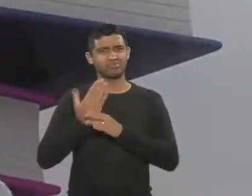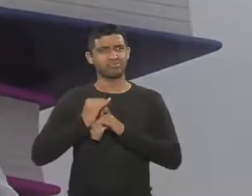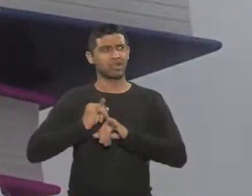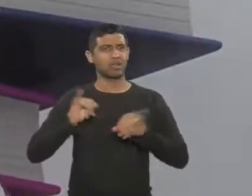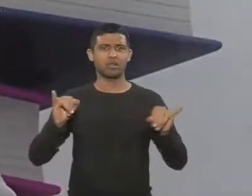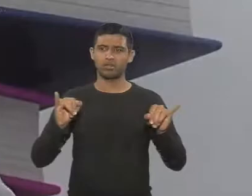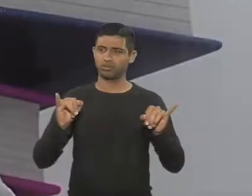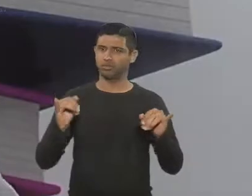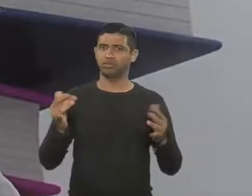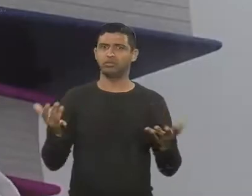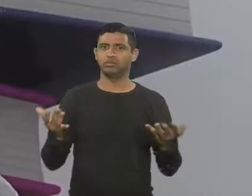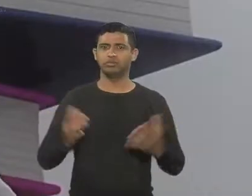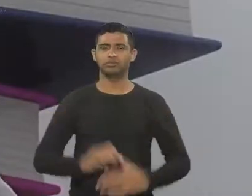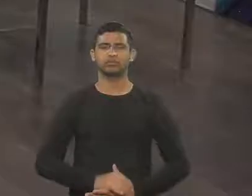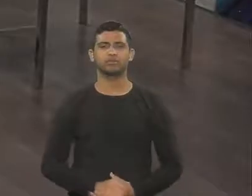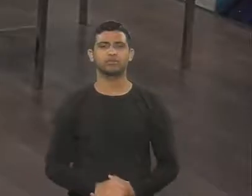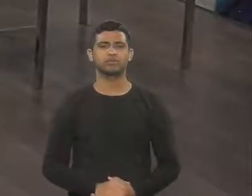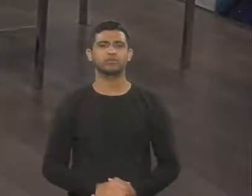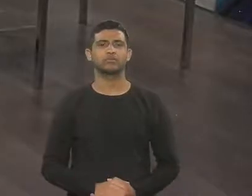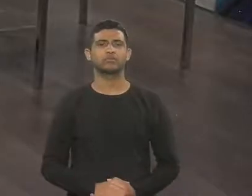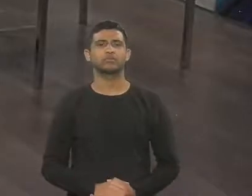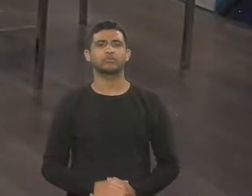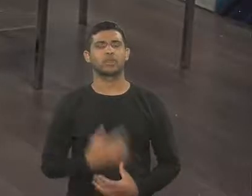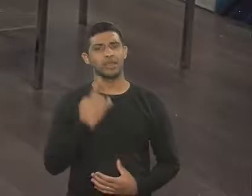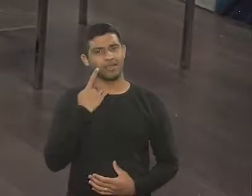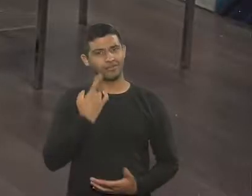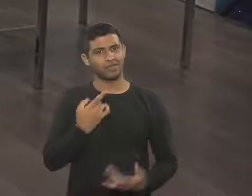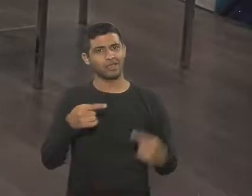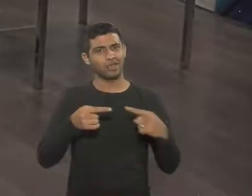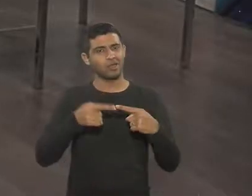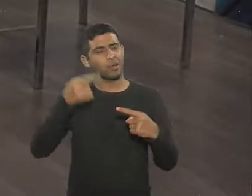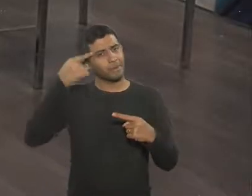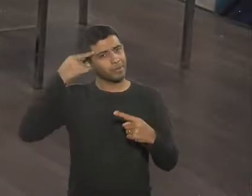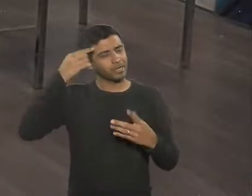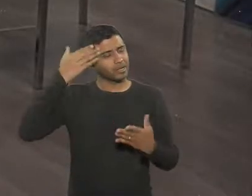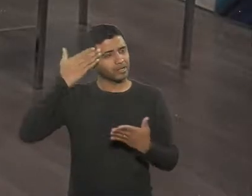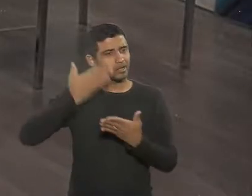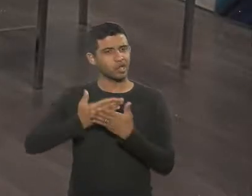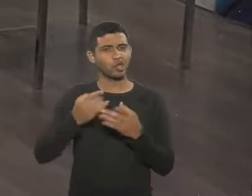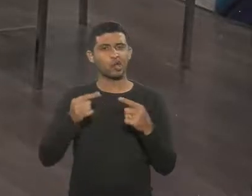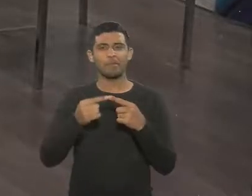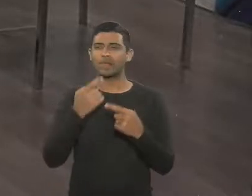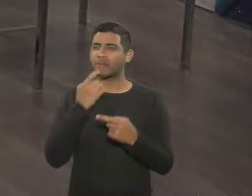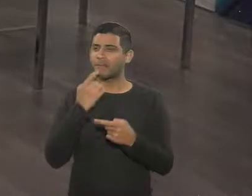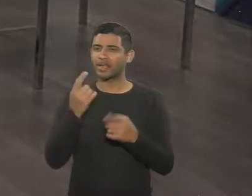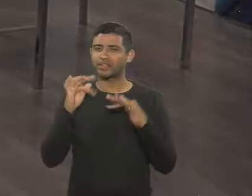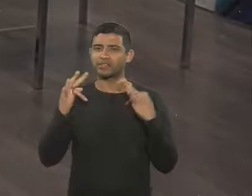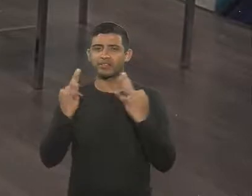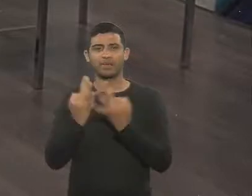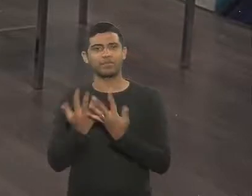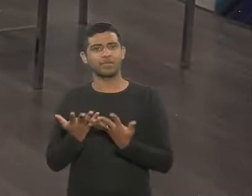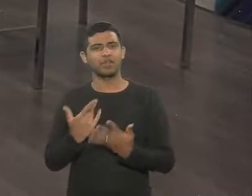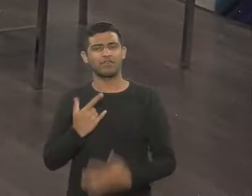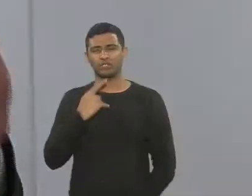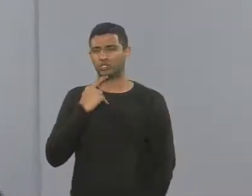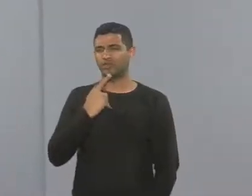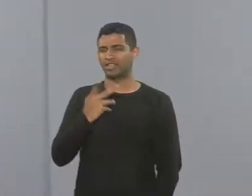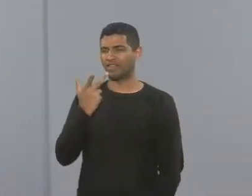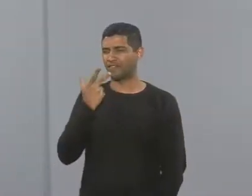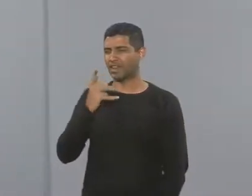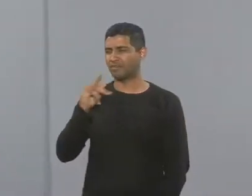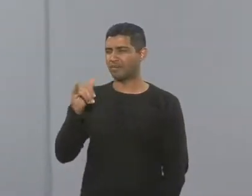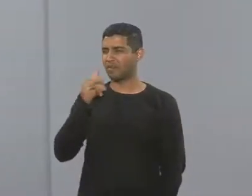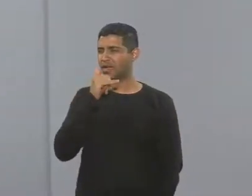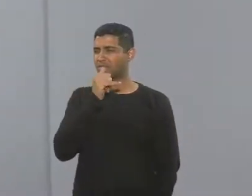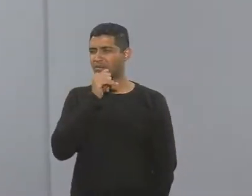importante, é verdadeiro. É porque a crença, o sistema de crença começa exatamente pelos mais próximos, pela família. Assim, como é que eu vou duvidar do meu pai e da minha mãe